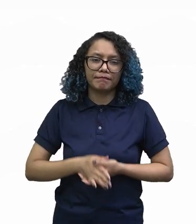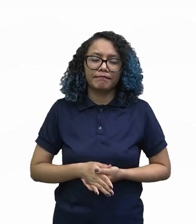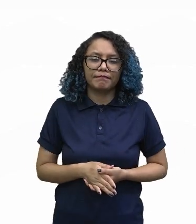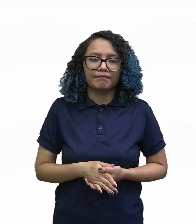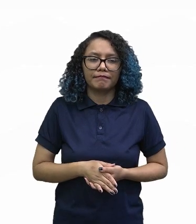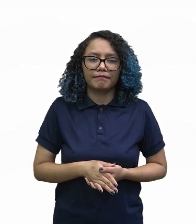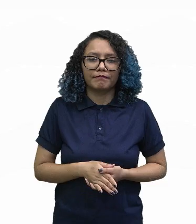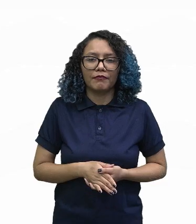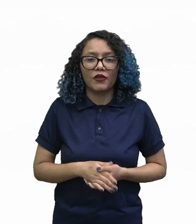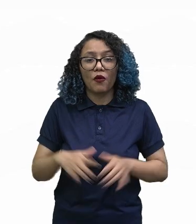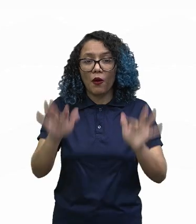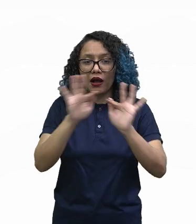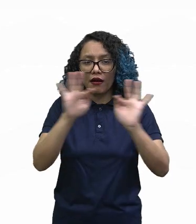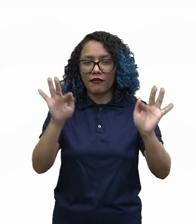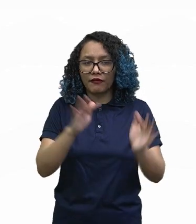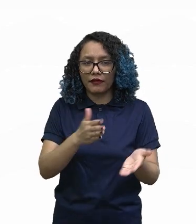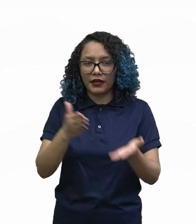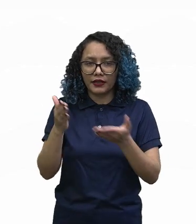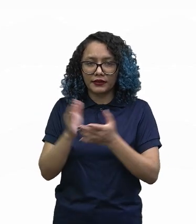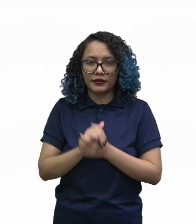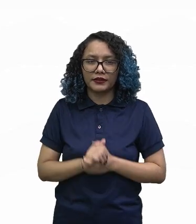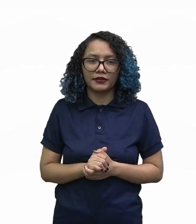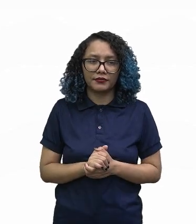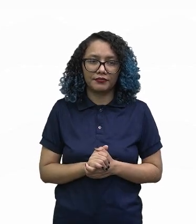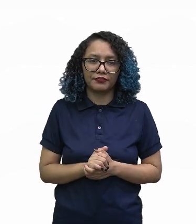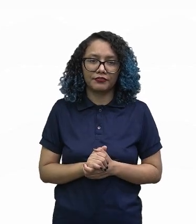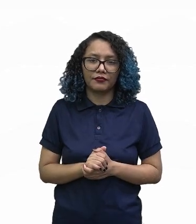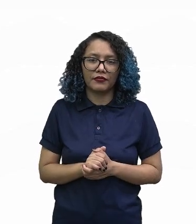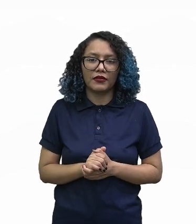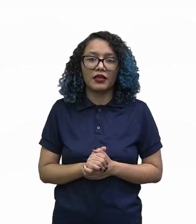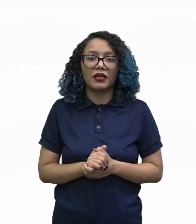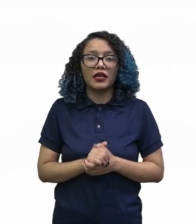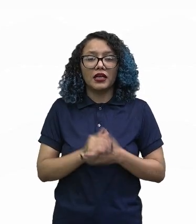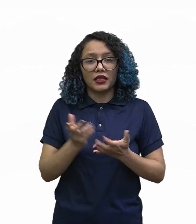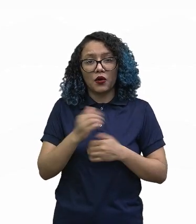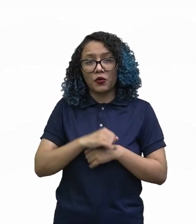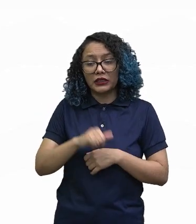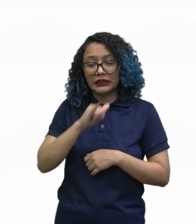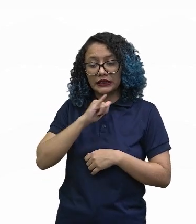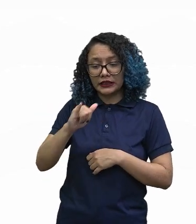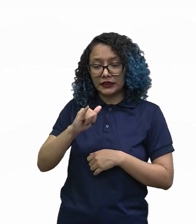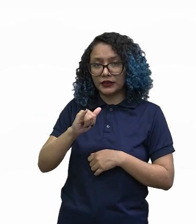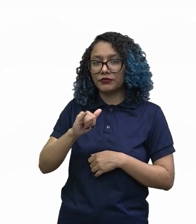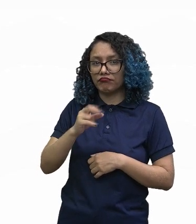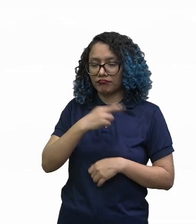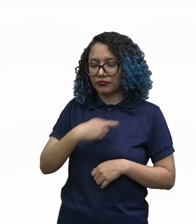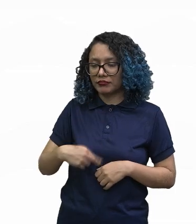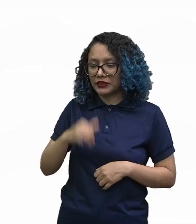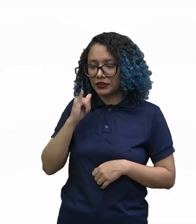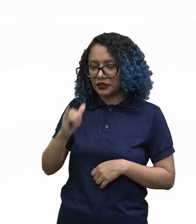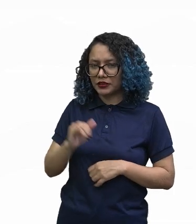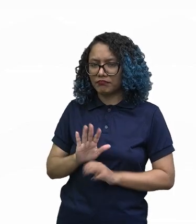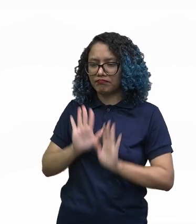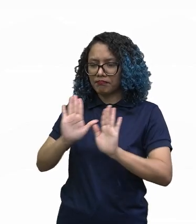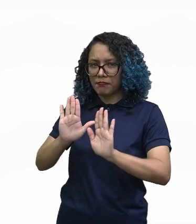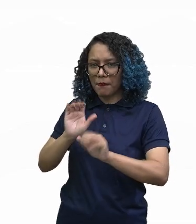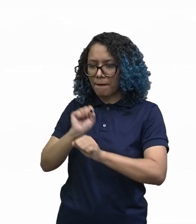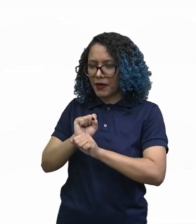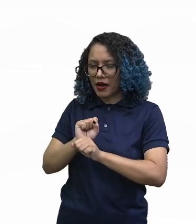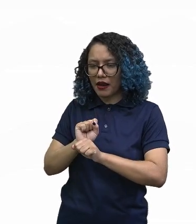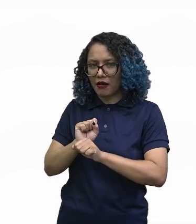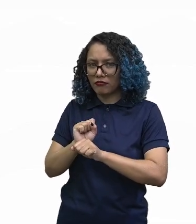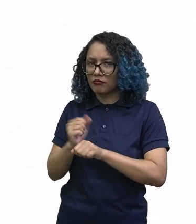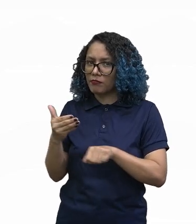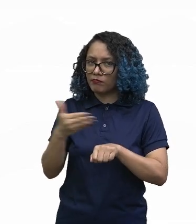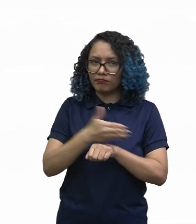os dizeres dessa imagem? Até tomando ares de dizer a República, alto lá. Daqui não passarás. Então, ao meio,